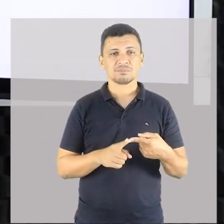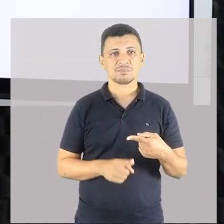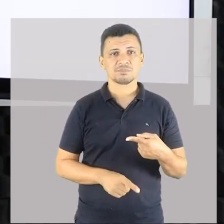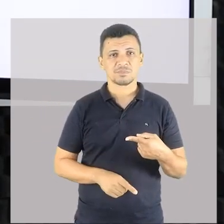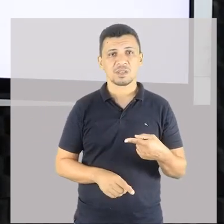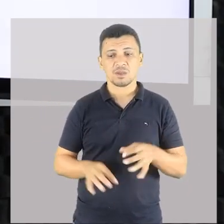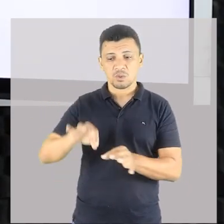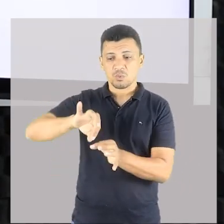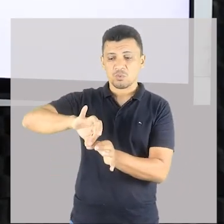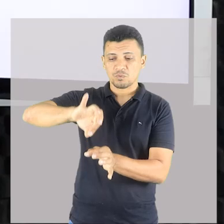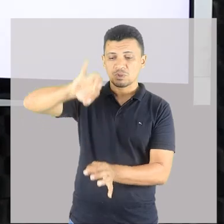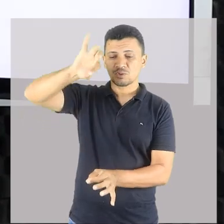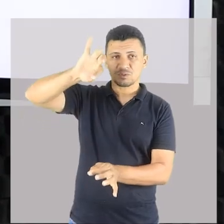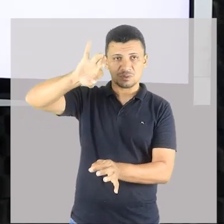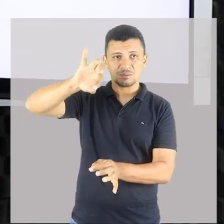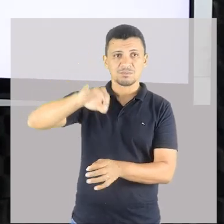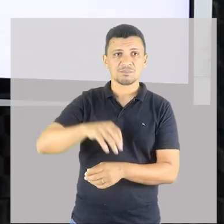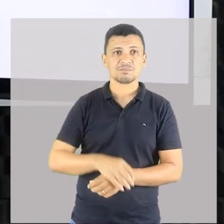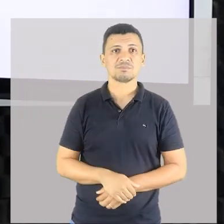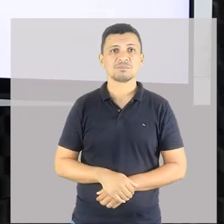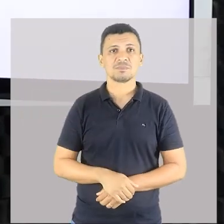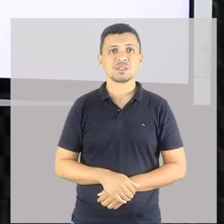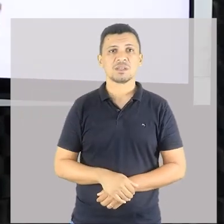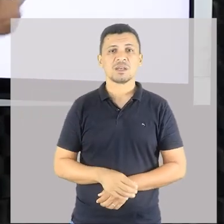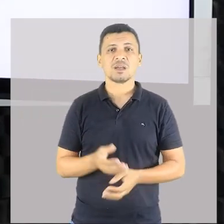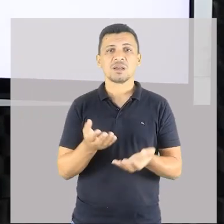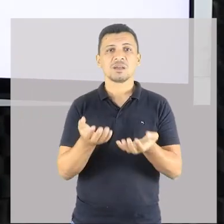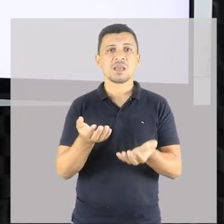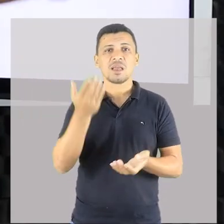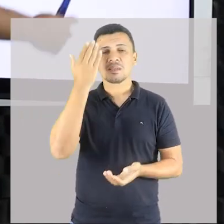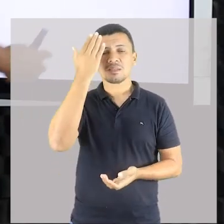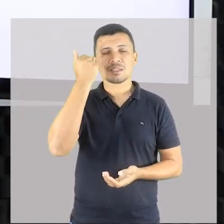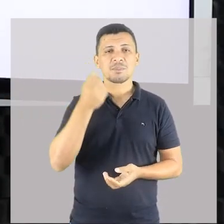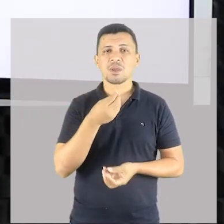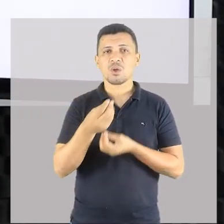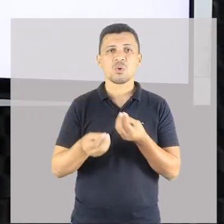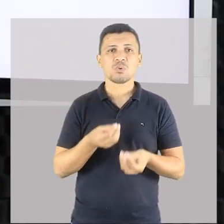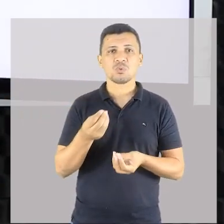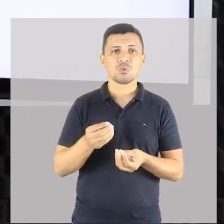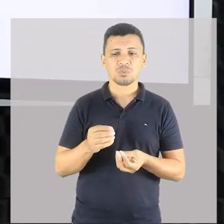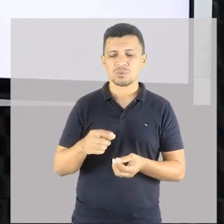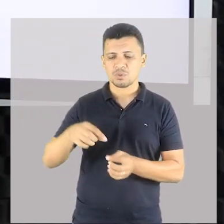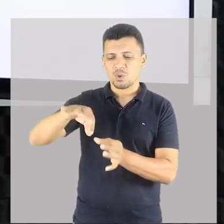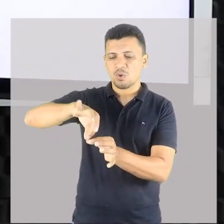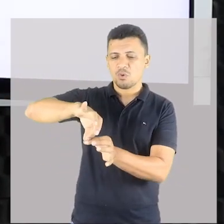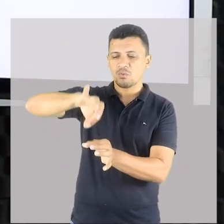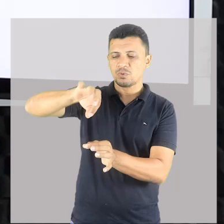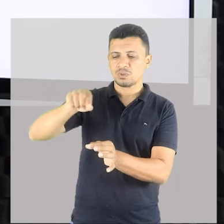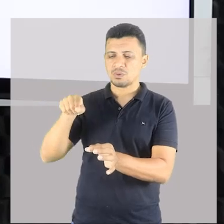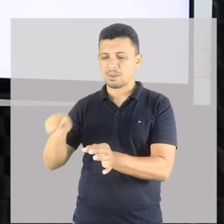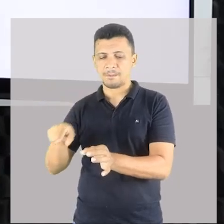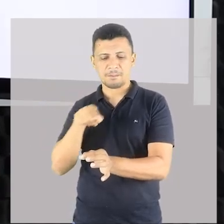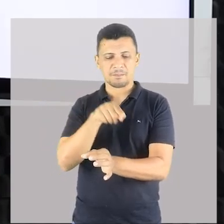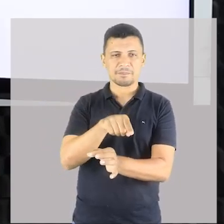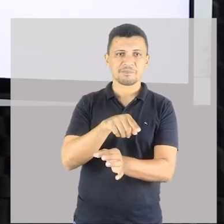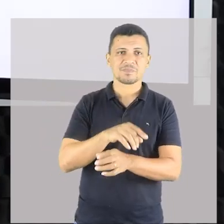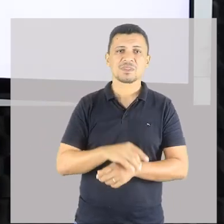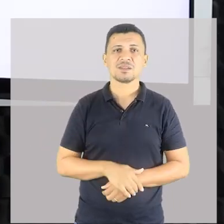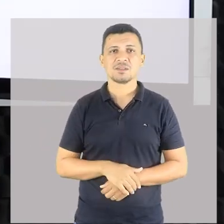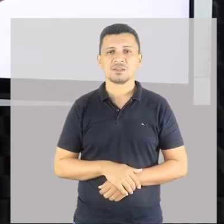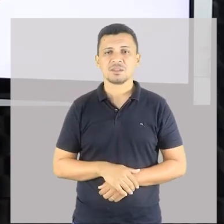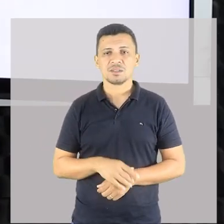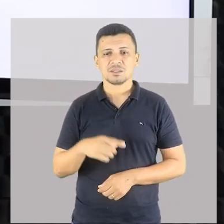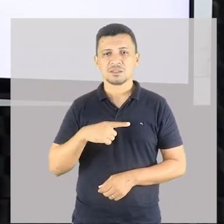fio retilíneo, tá? E ele quer saber o campo magnético nas laterais. Em uma